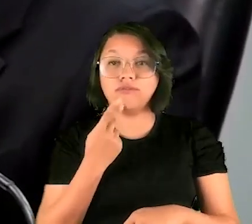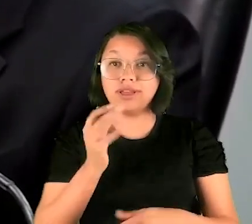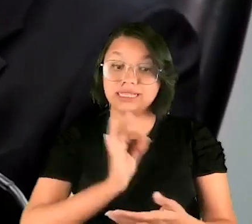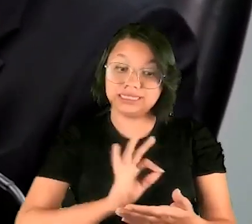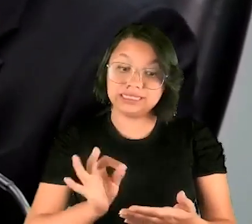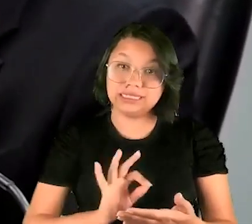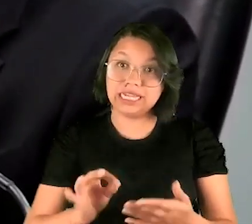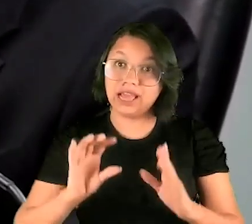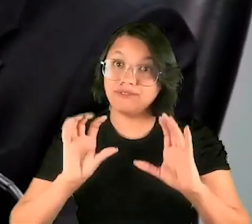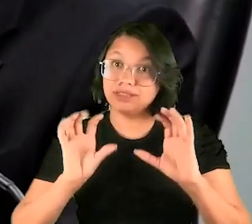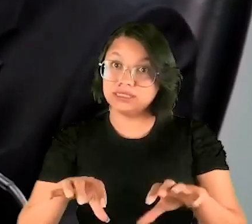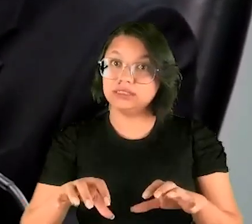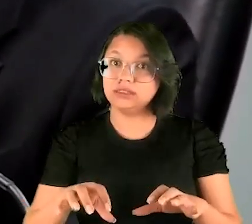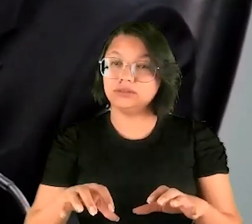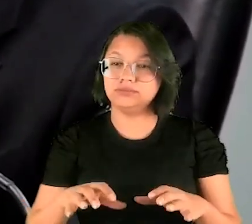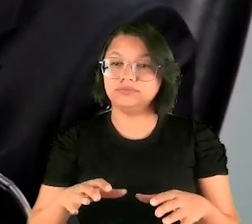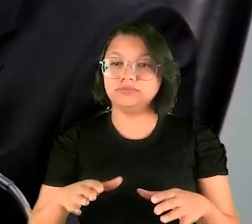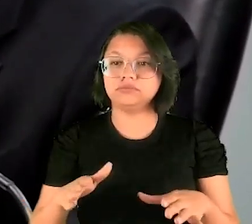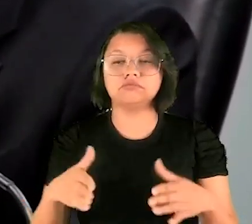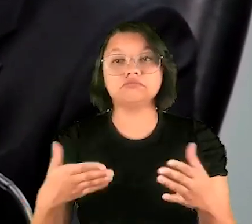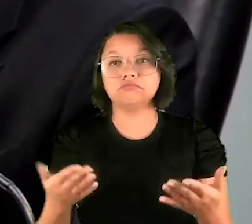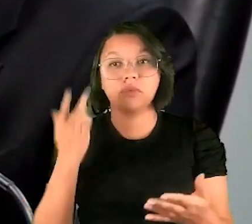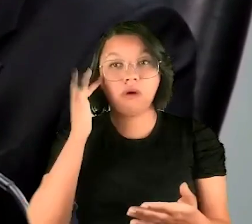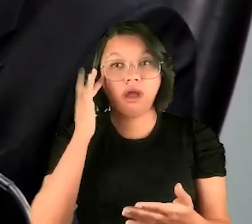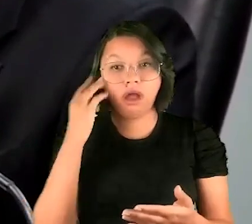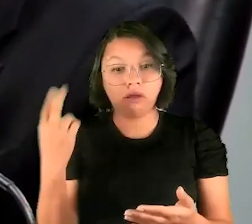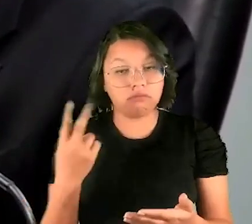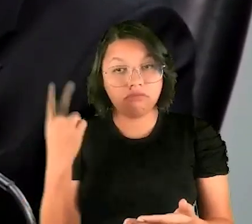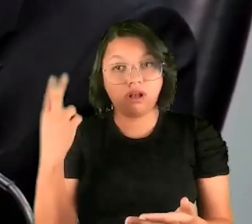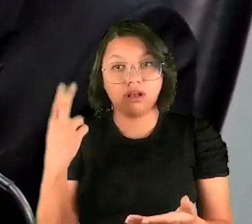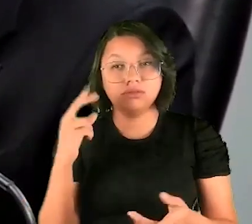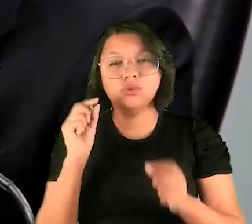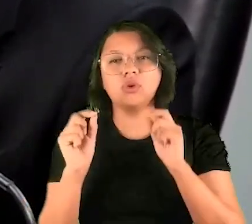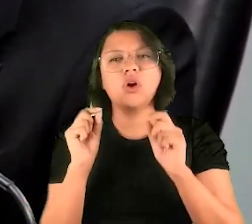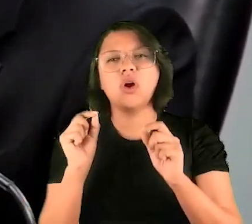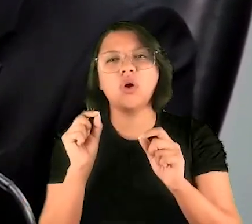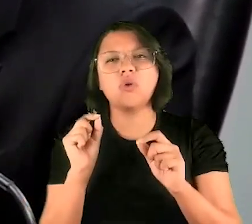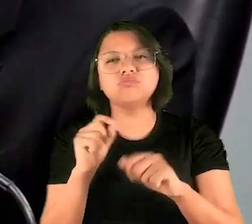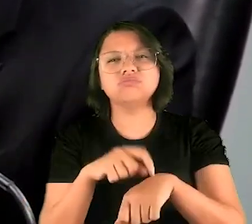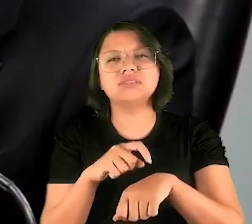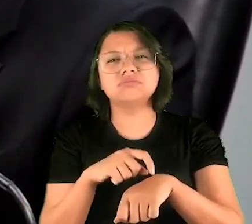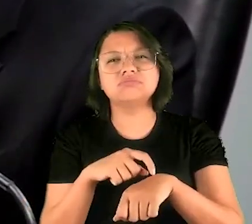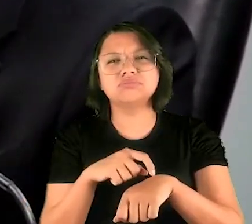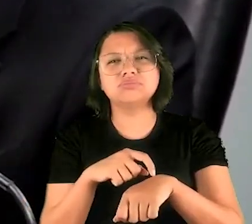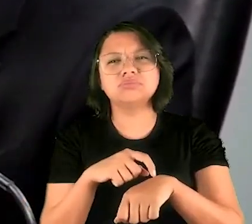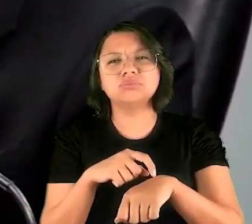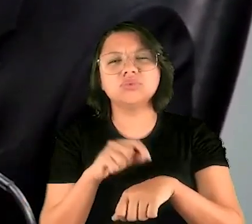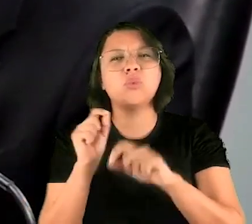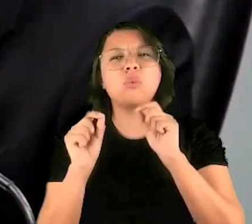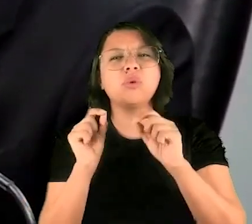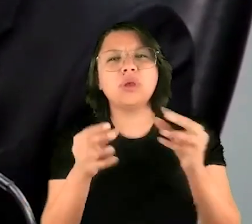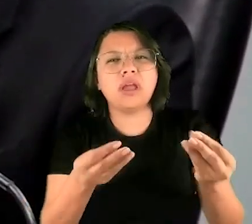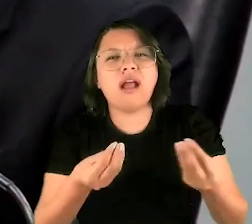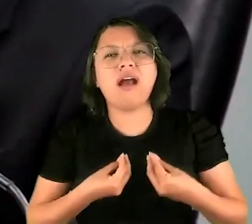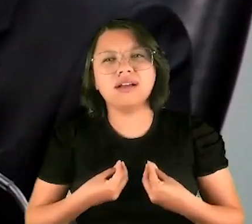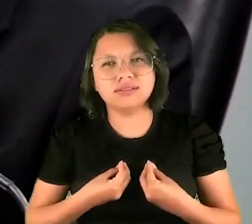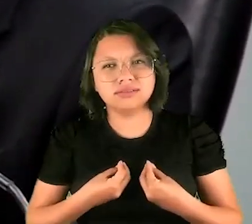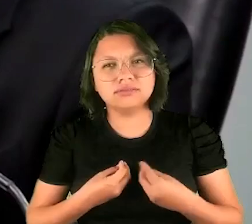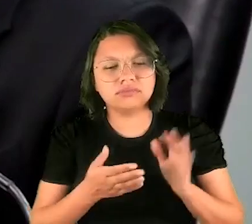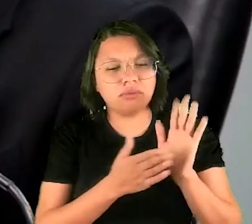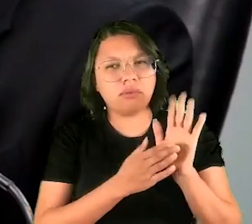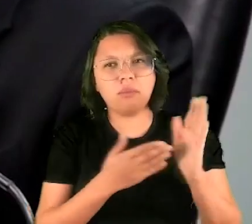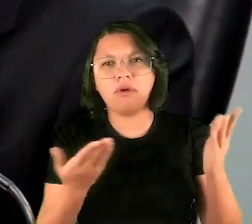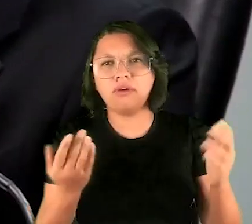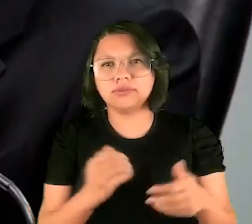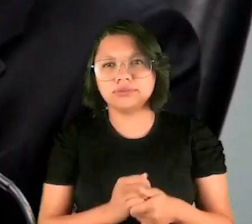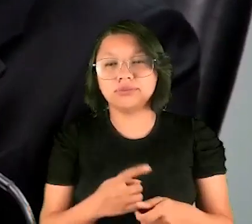né? Eu acho que seria muito válido dizer qual a expectativa de ganho do que está sendo proposto,